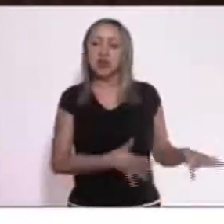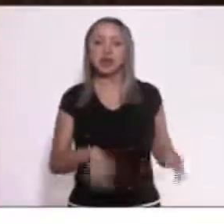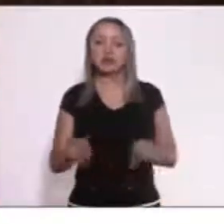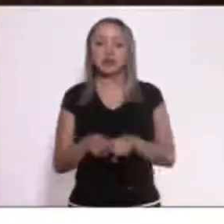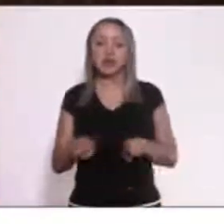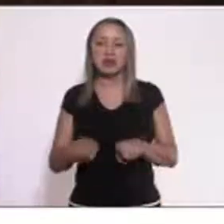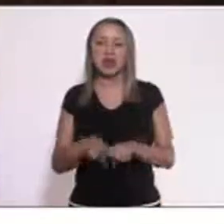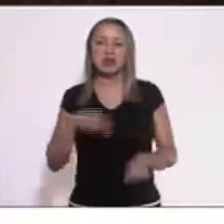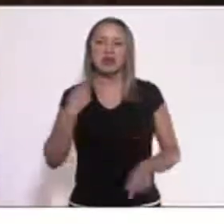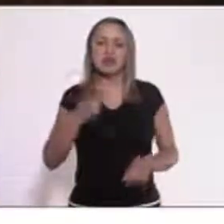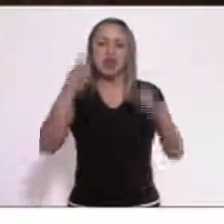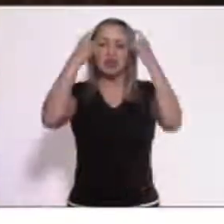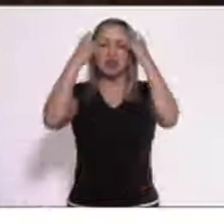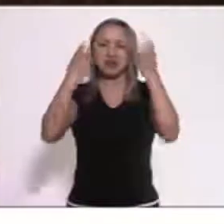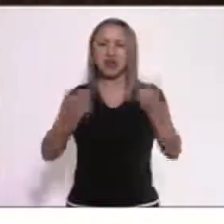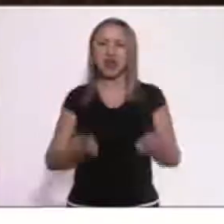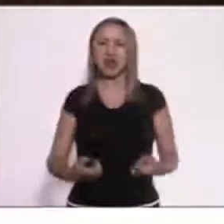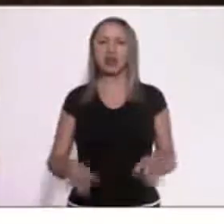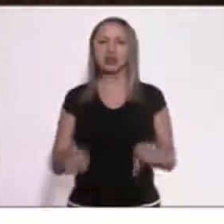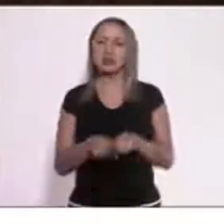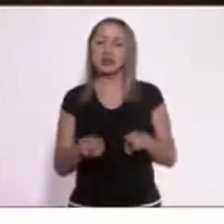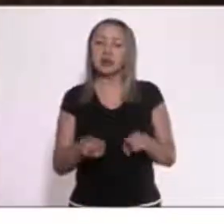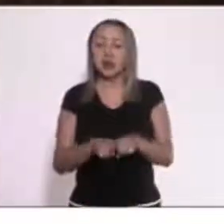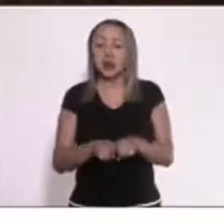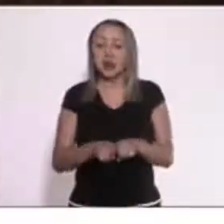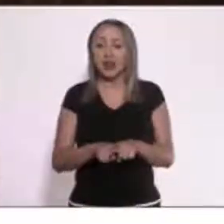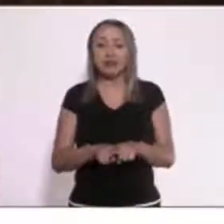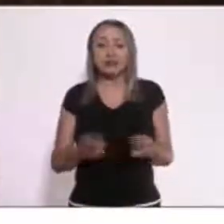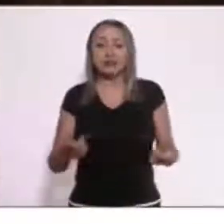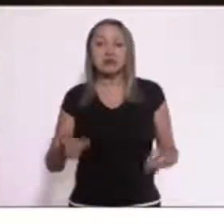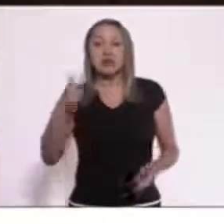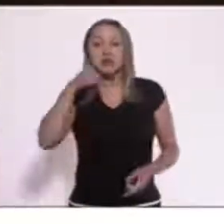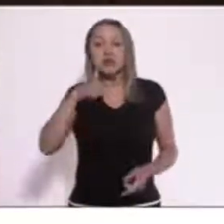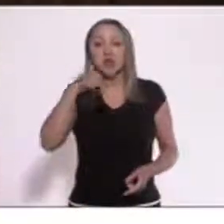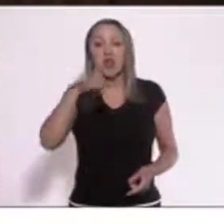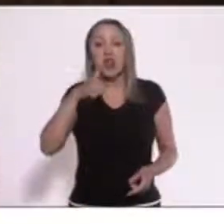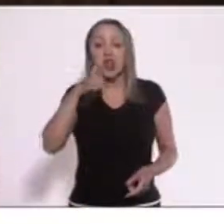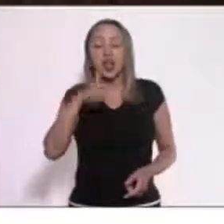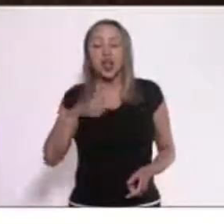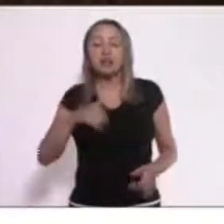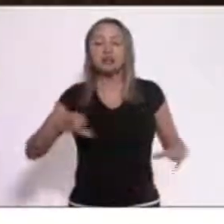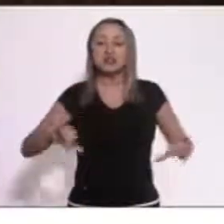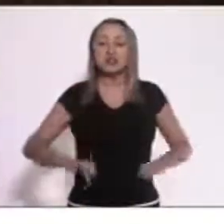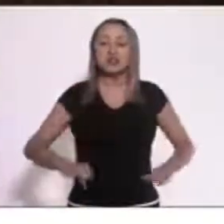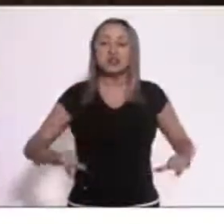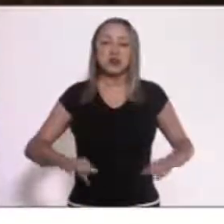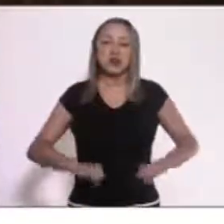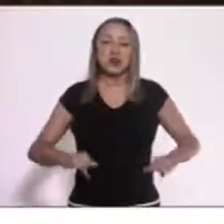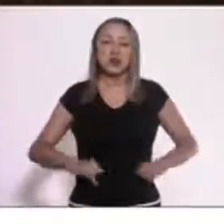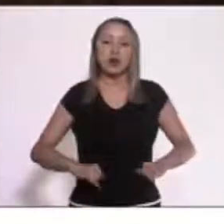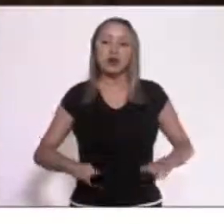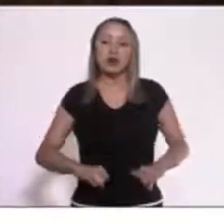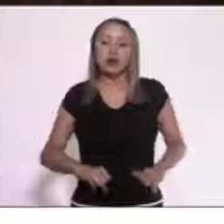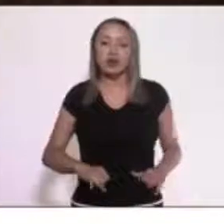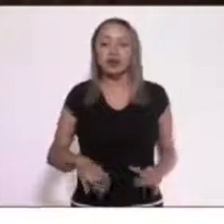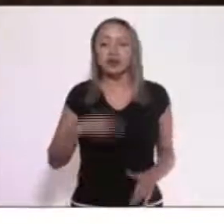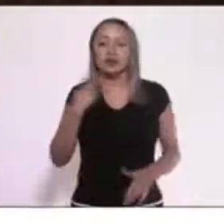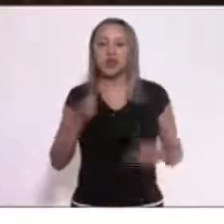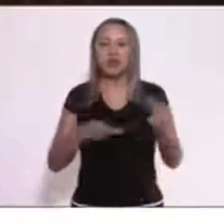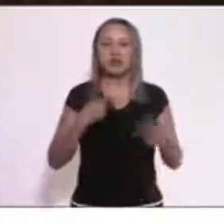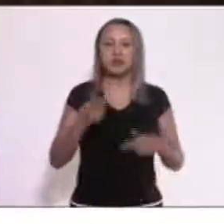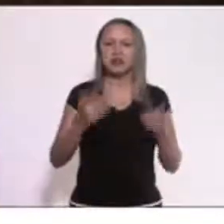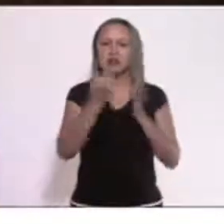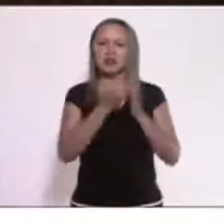tanto na violência contra as mulheres, que deva haver realmente todo um esquema de